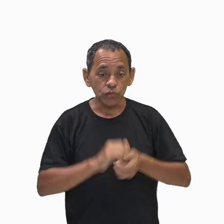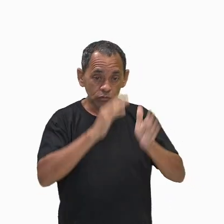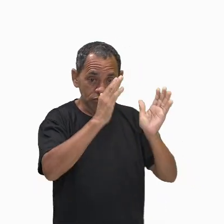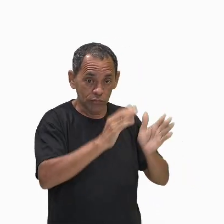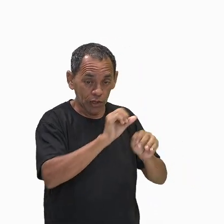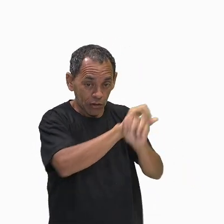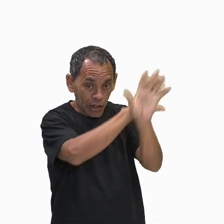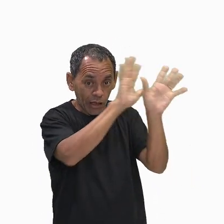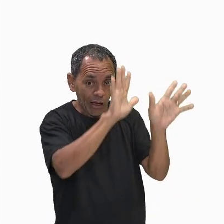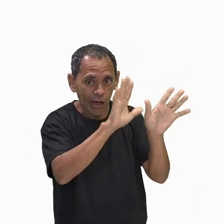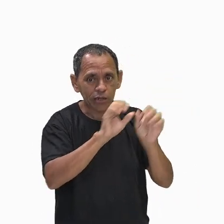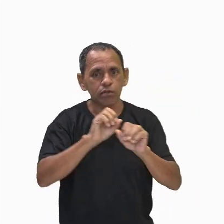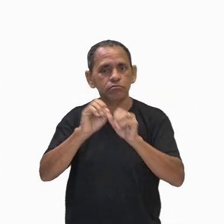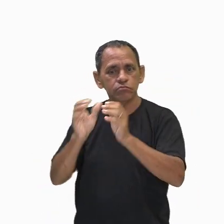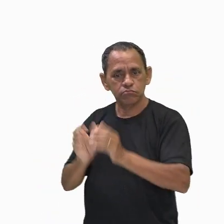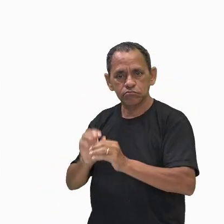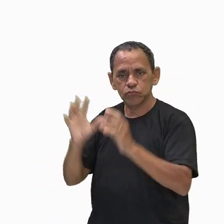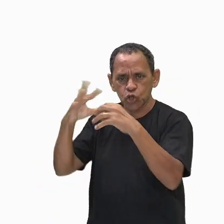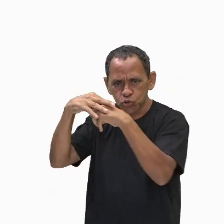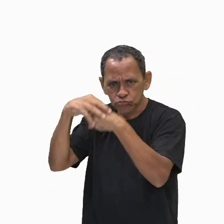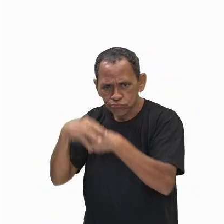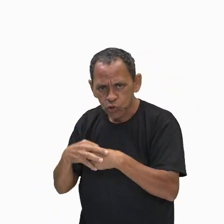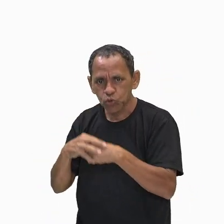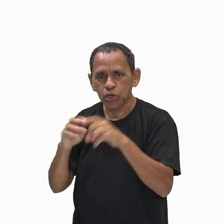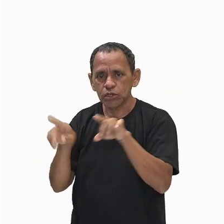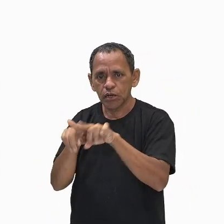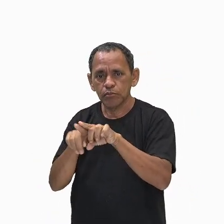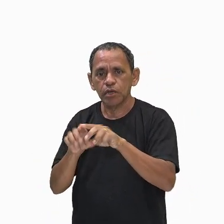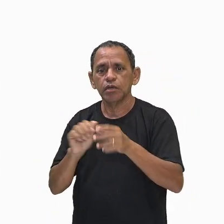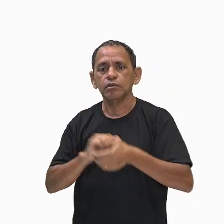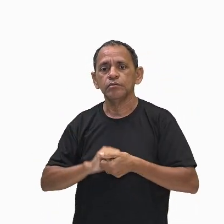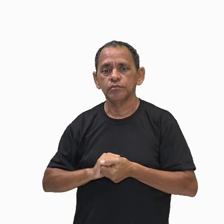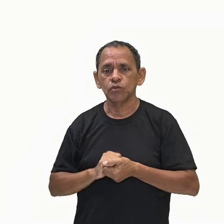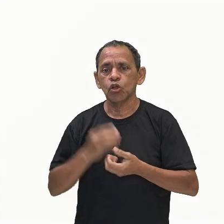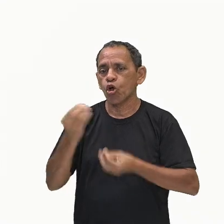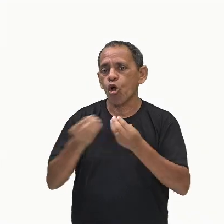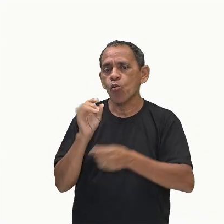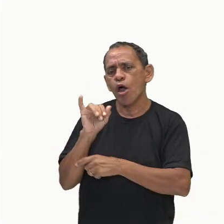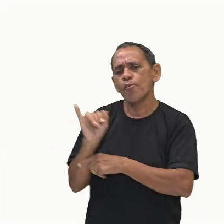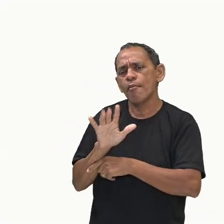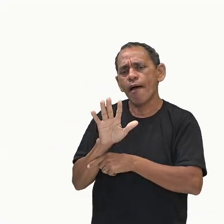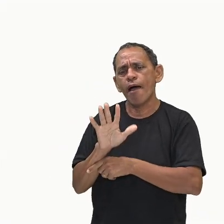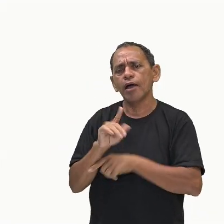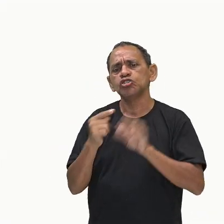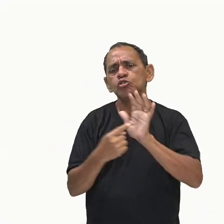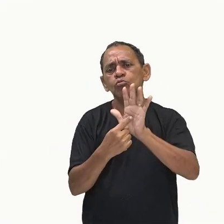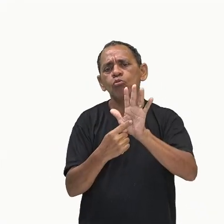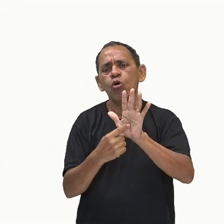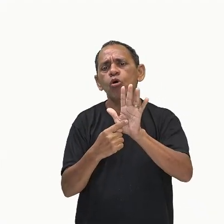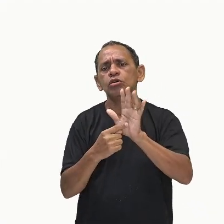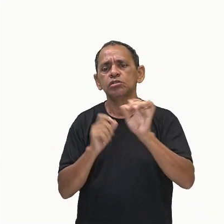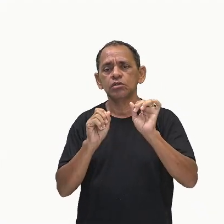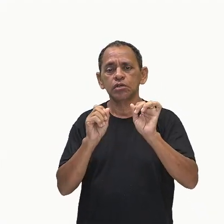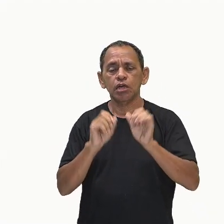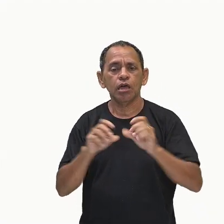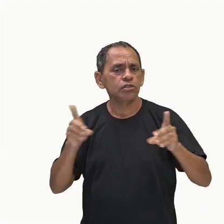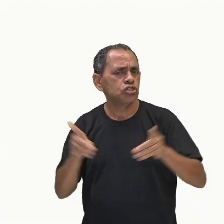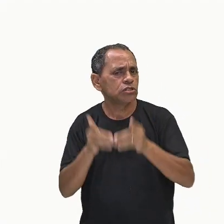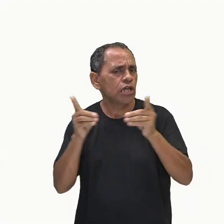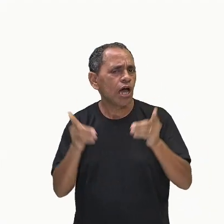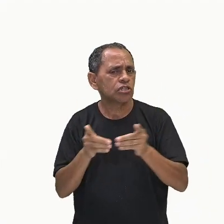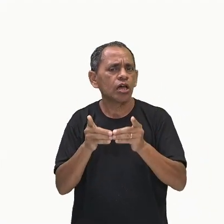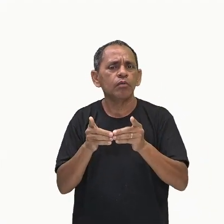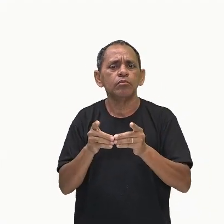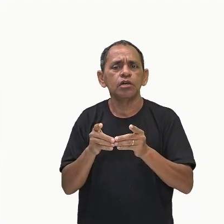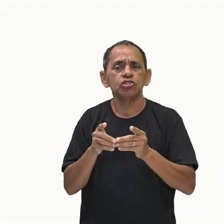para vocês essa imagem ilustrativa, didática, bem simples. Isso aqui é só um esquema